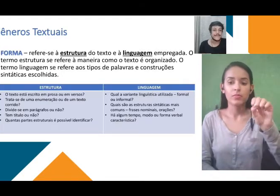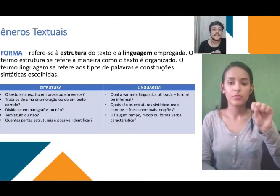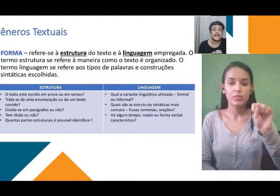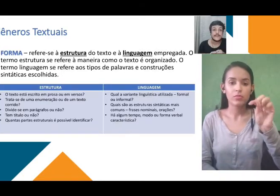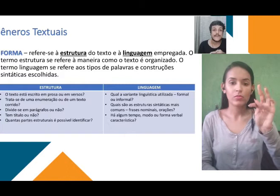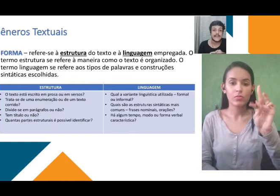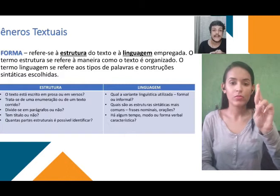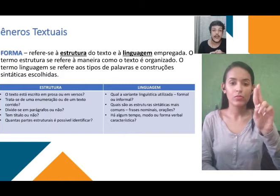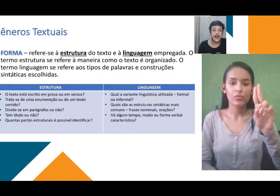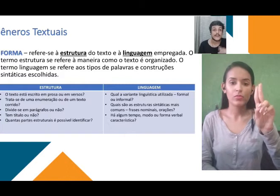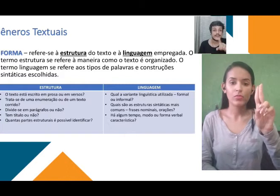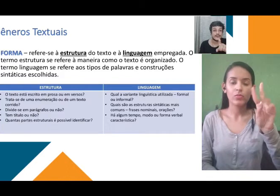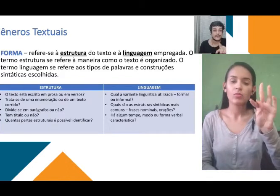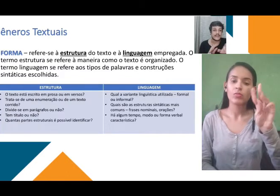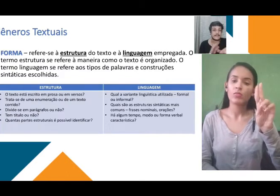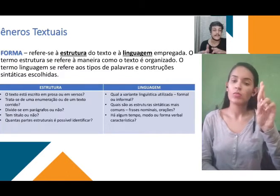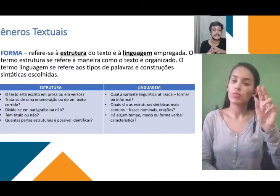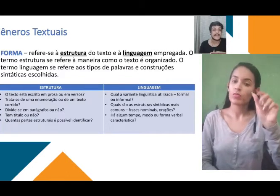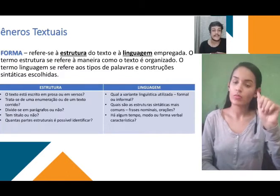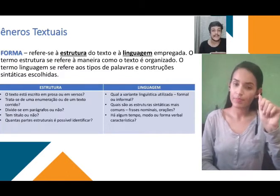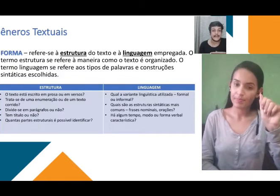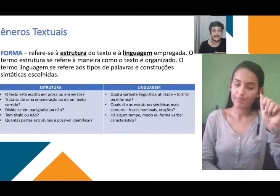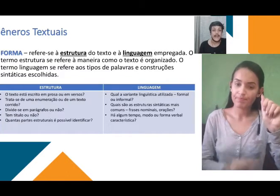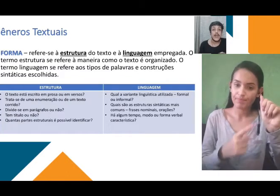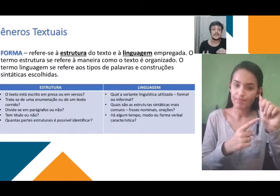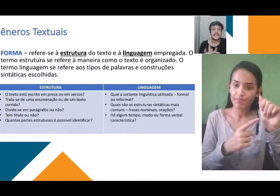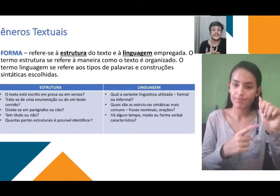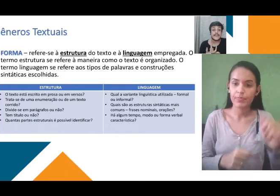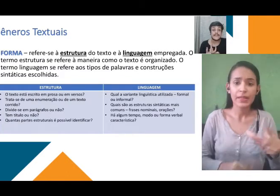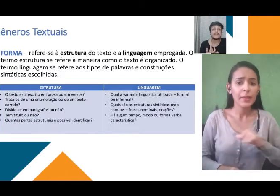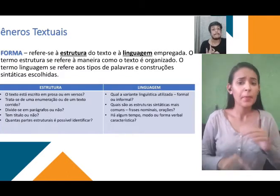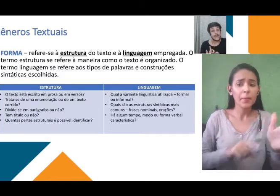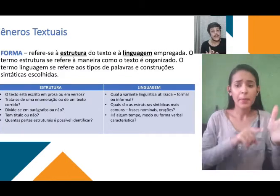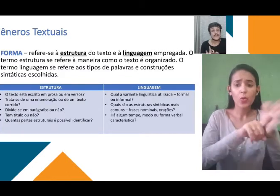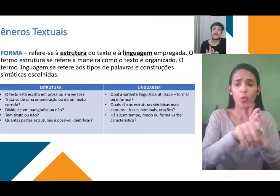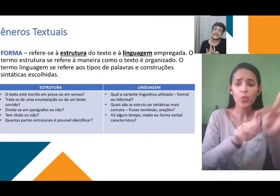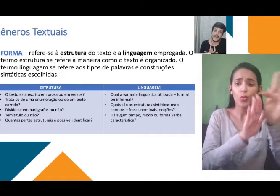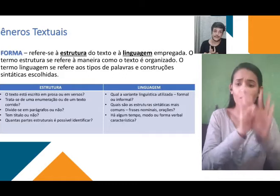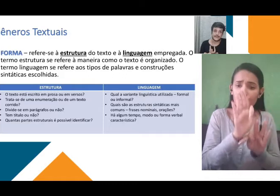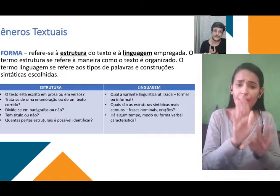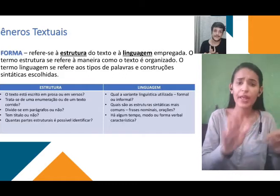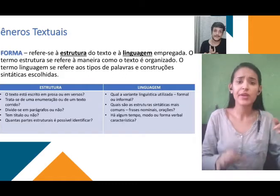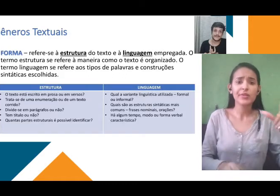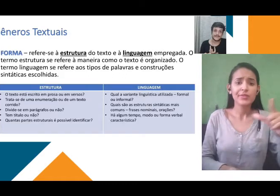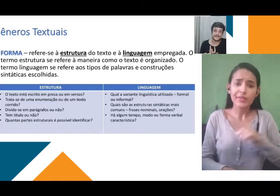organizado. Então vamos ver ali, ó, estrutura, na primeira partezinha da tabela. O texto está escrito em prosa ou em